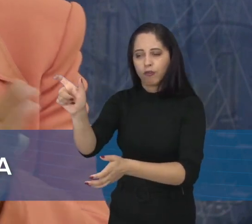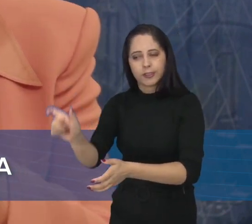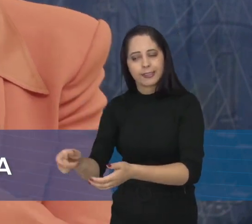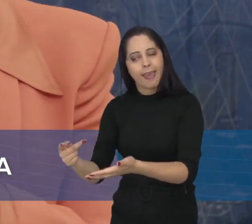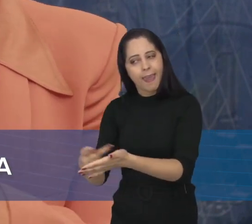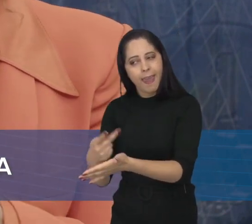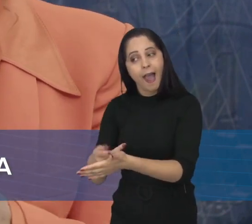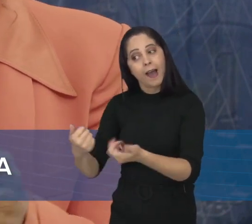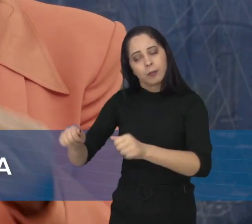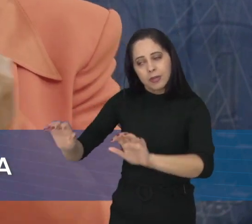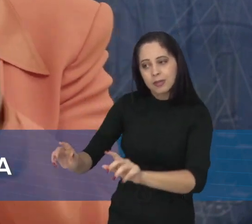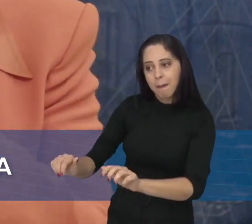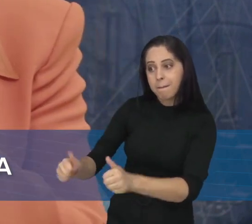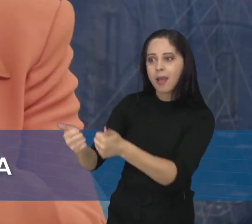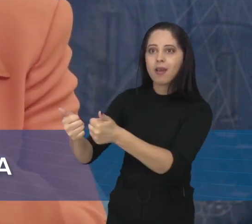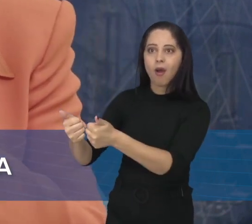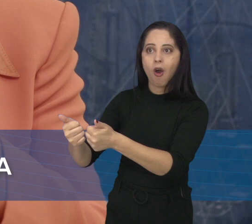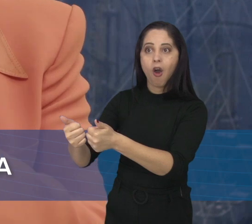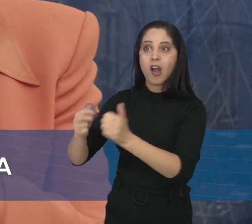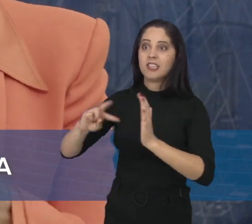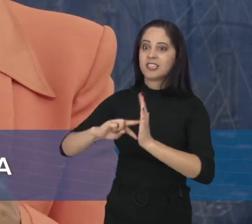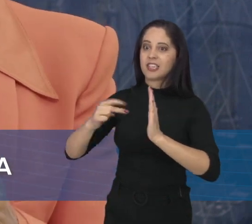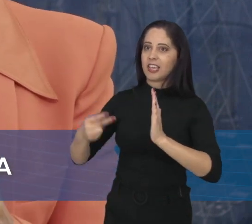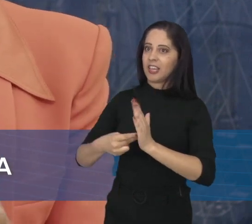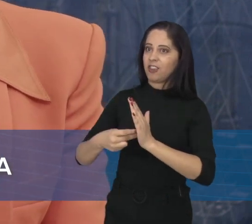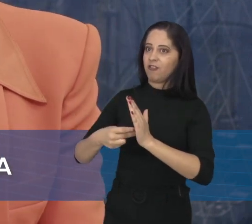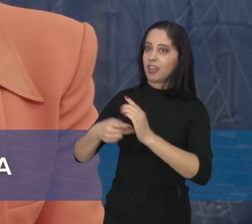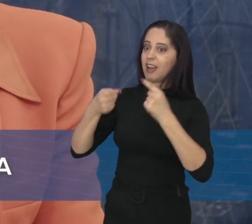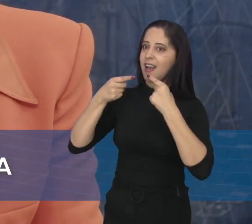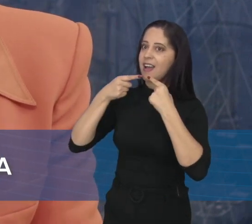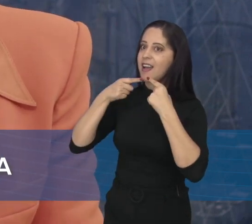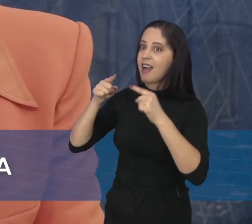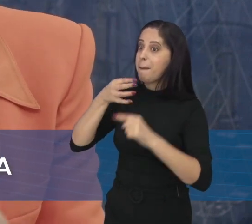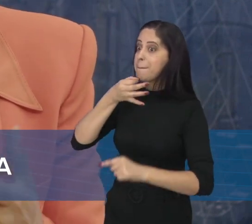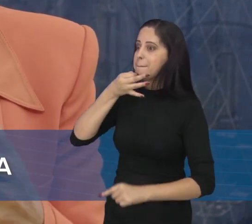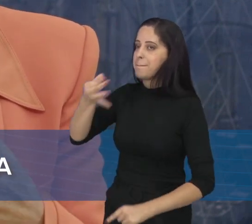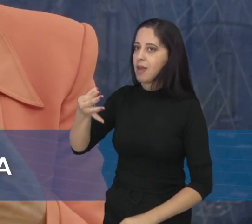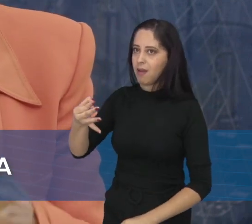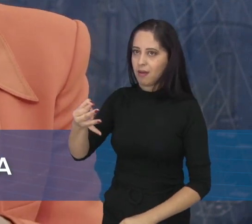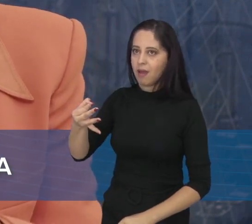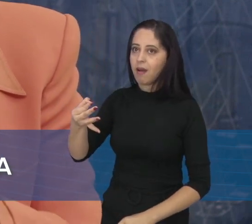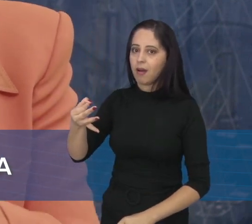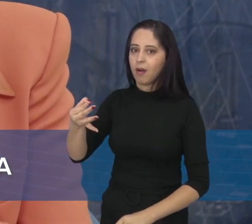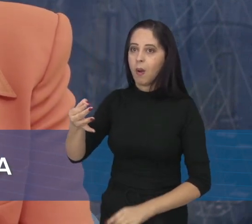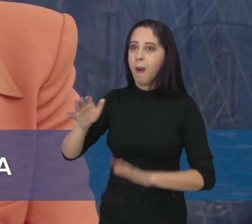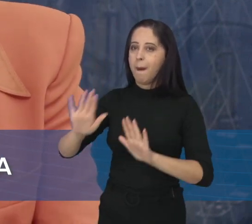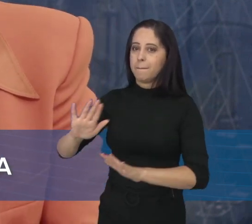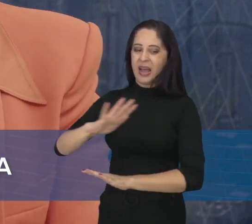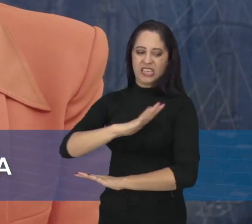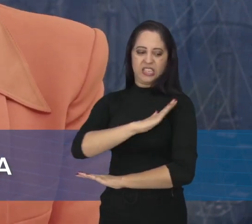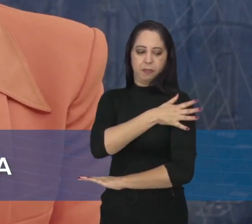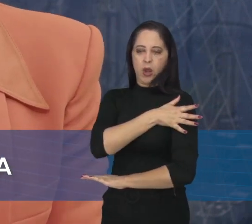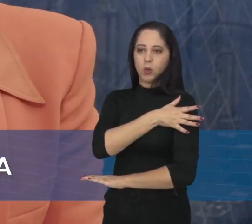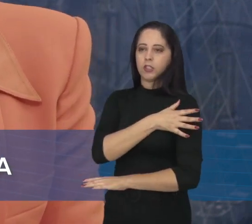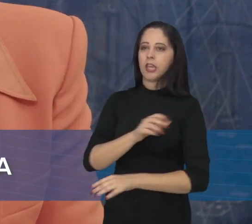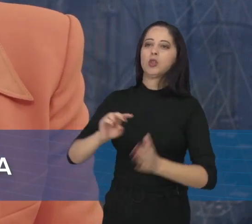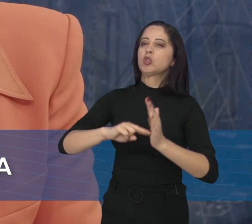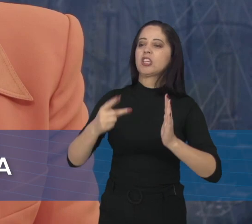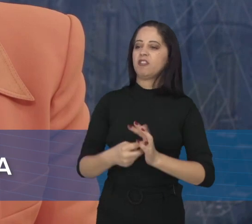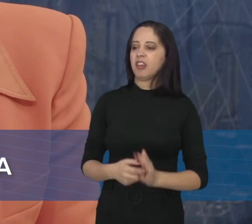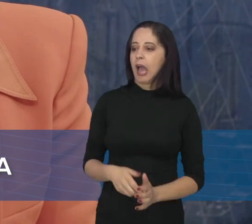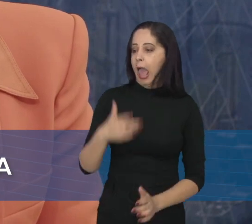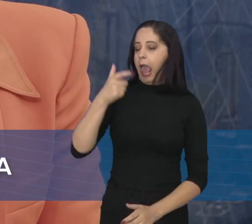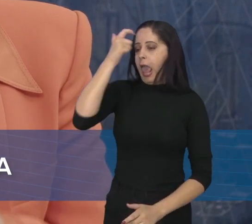Quando a gente menos percebe, a gente cruzou a linha da crítica e do preconceito, porque o preconceito o meu é bom, o seu é